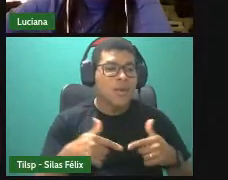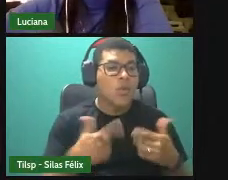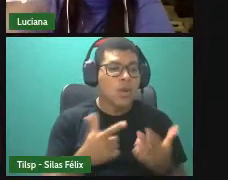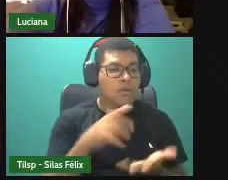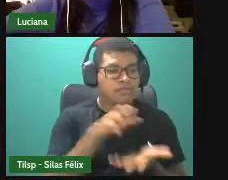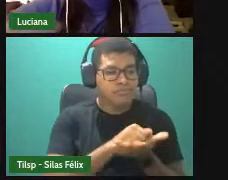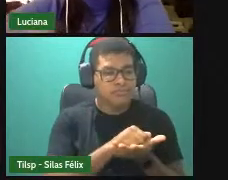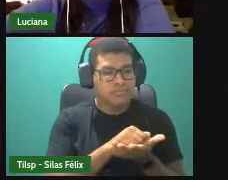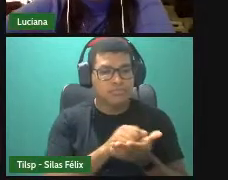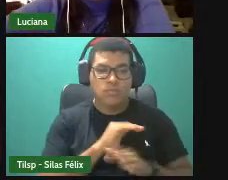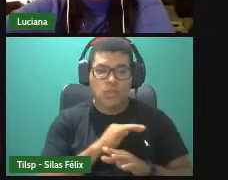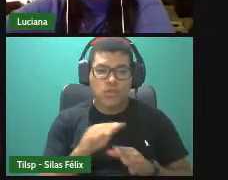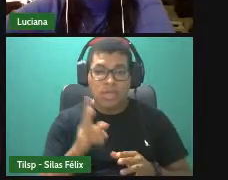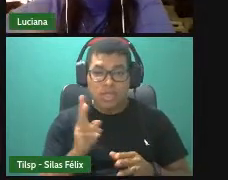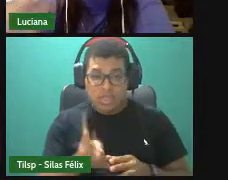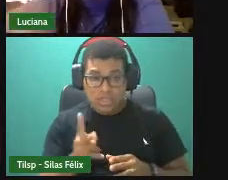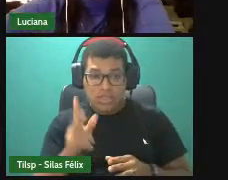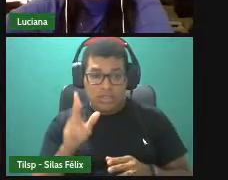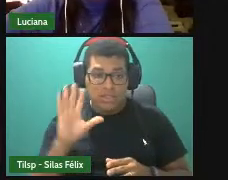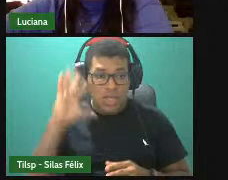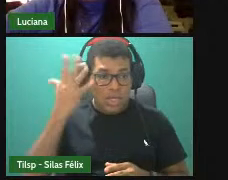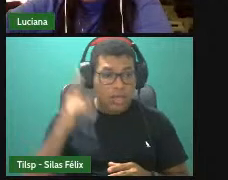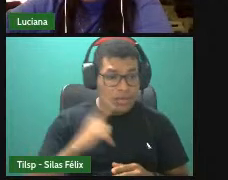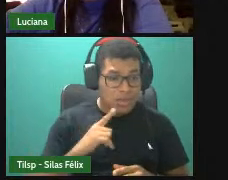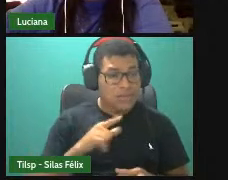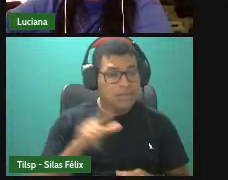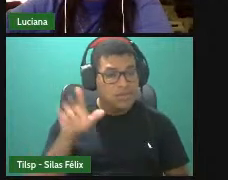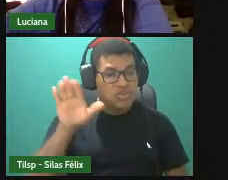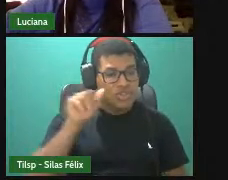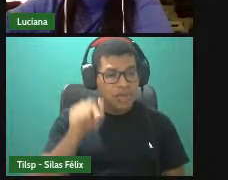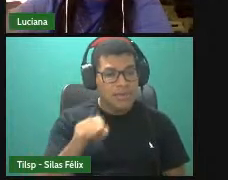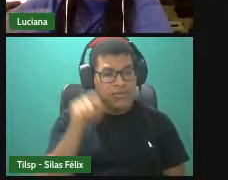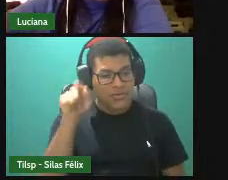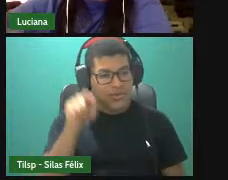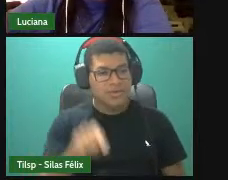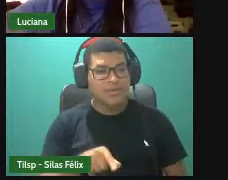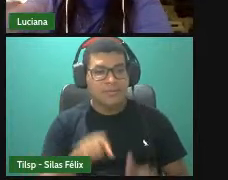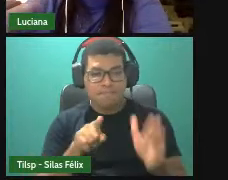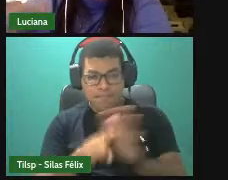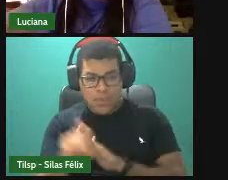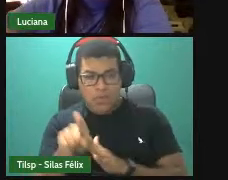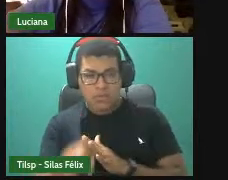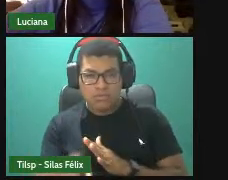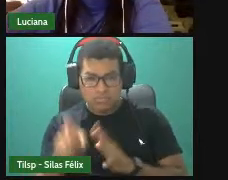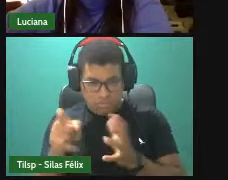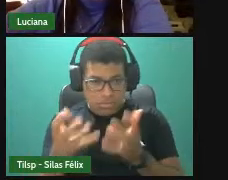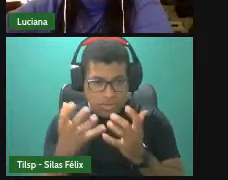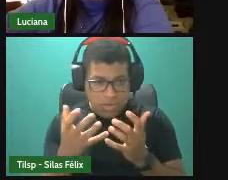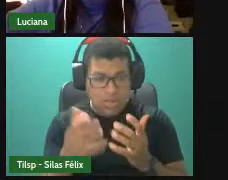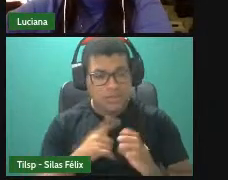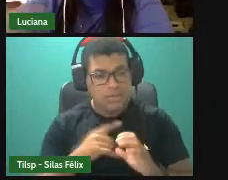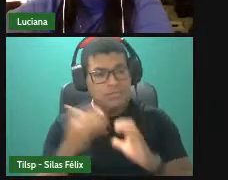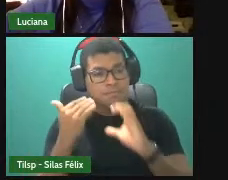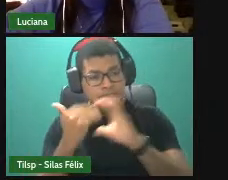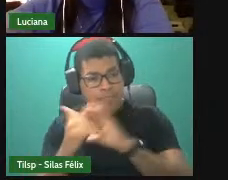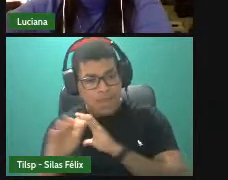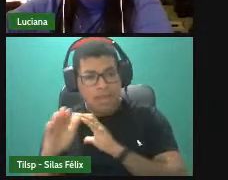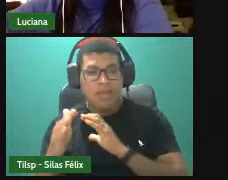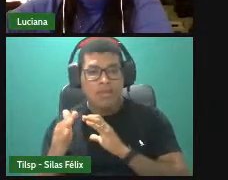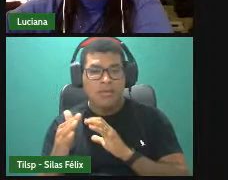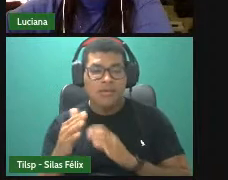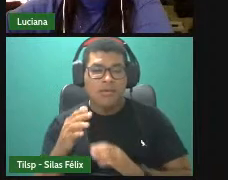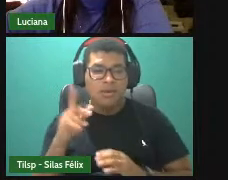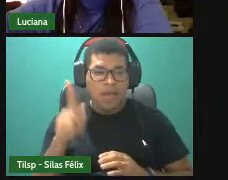cadastram ali, e toda vez que tiver alguma demanda, eles vão te perguntar se... E aí tu recebe um e-mail te intimando,